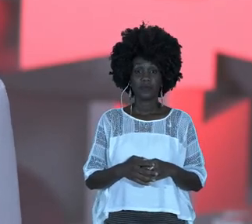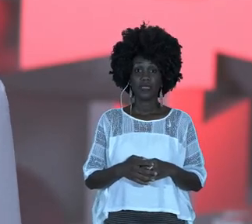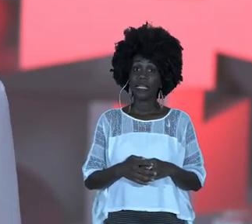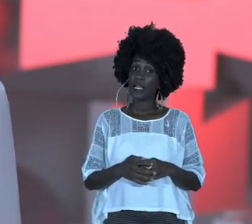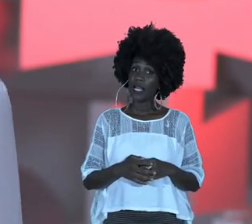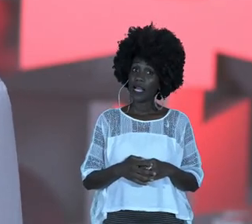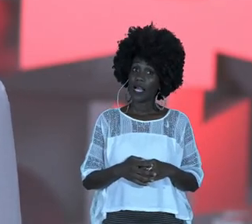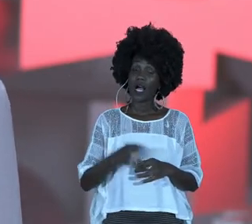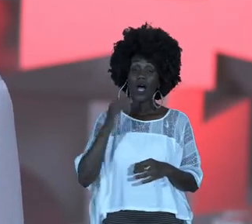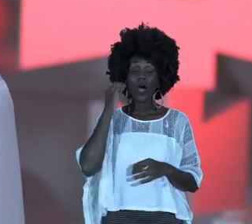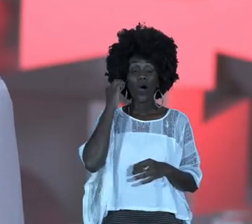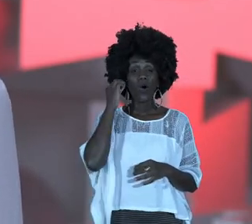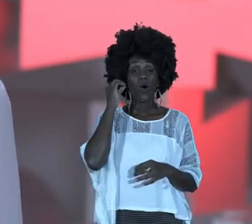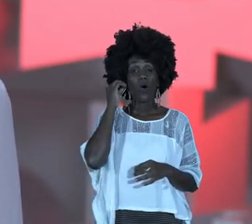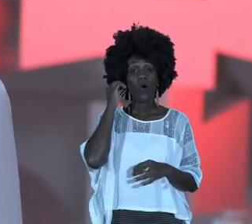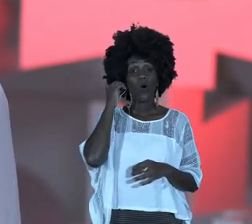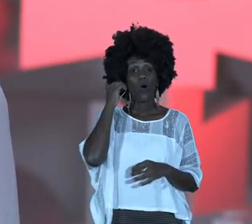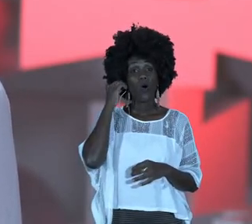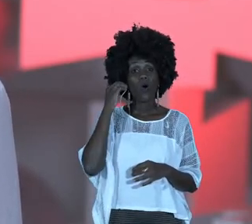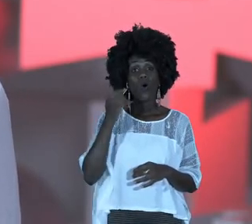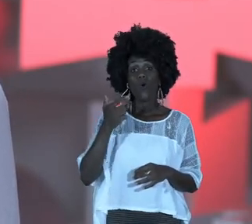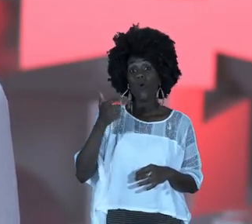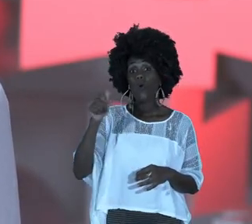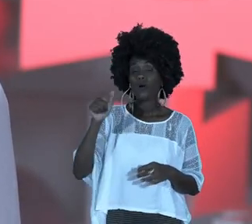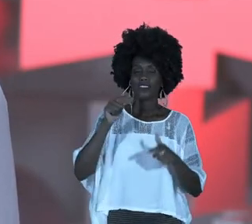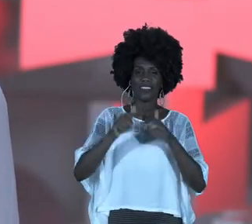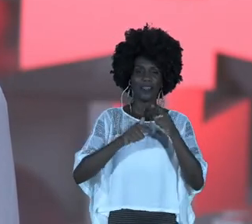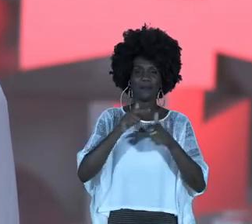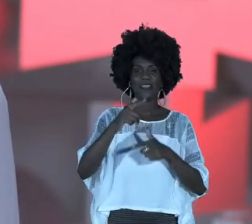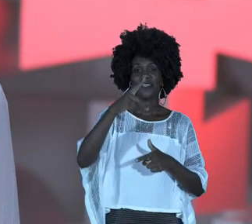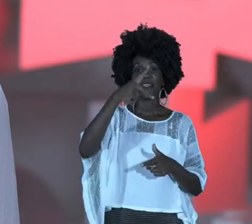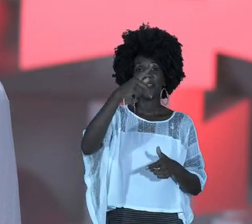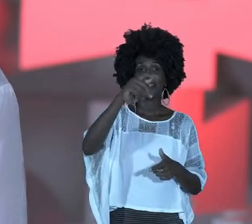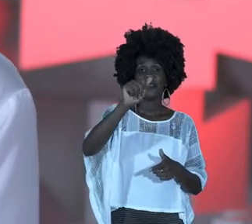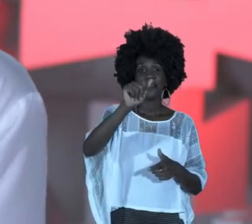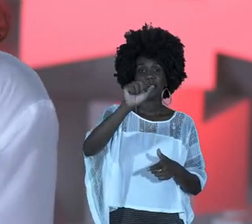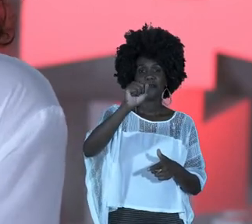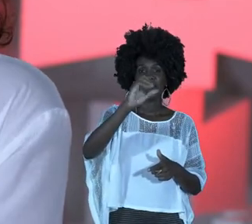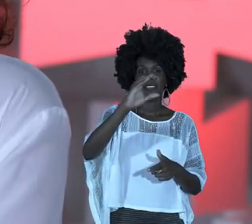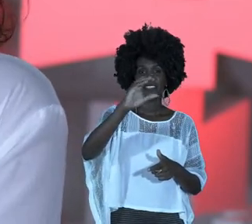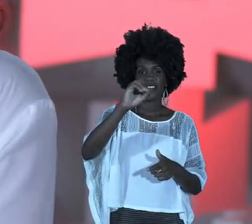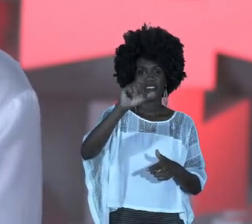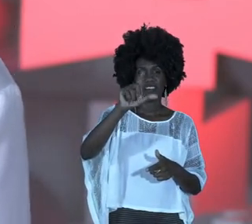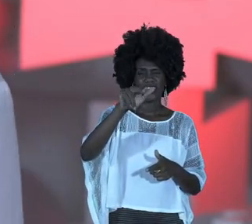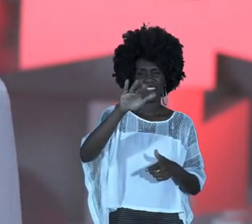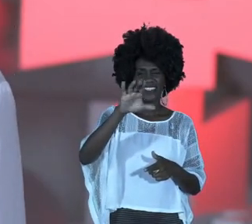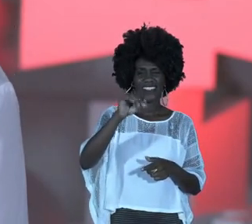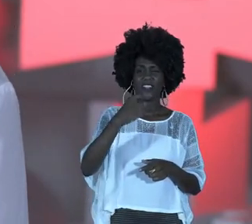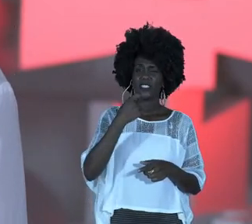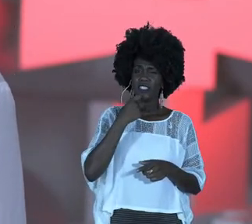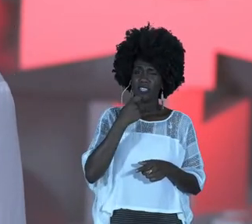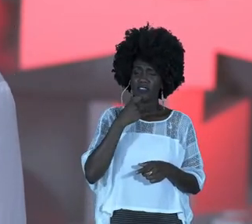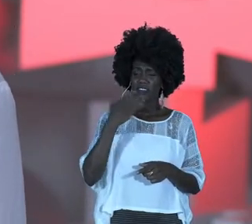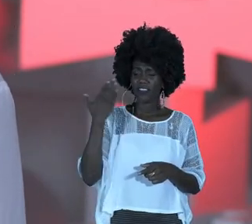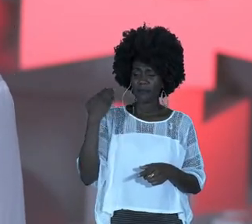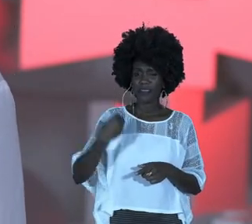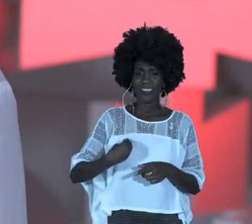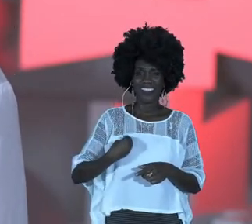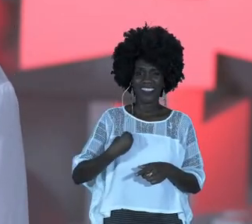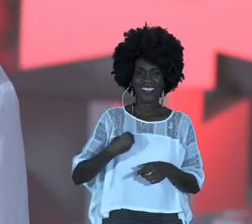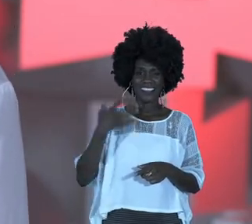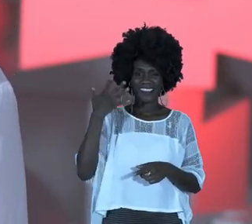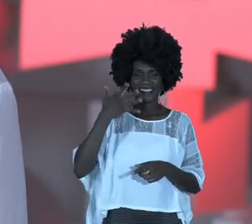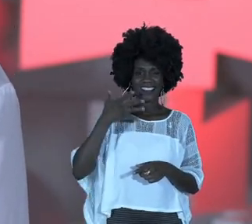Trouxe um outro trabalho que é de Pascoalino Magnavita, que estava com a gente, né, lá na semana